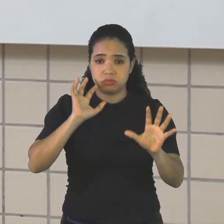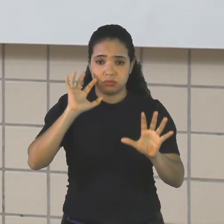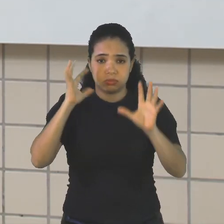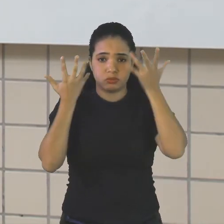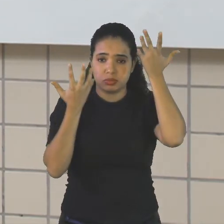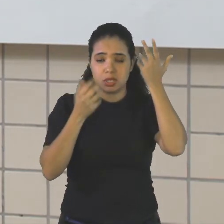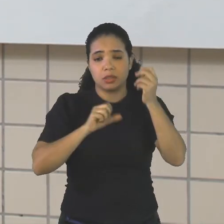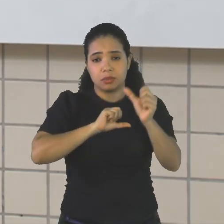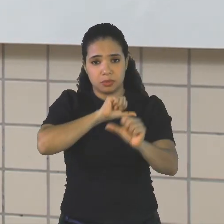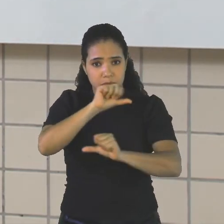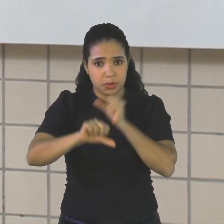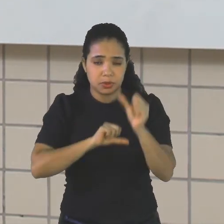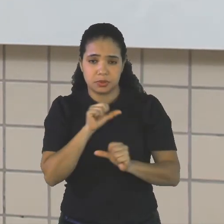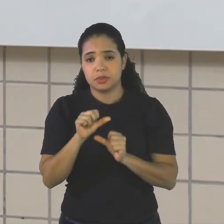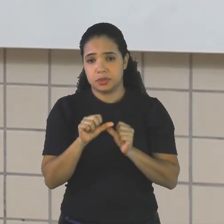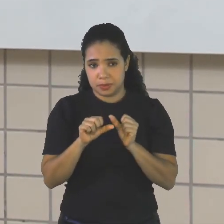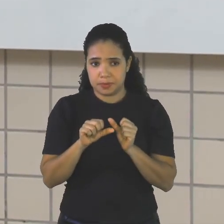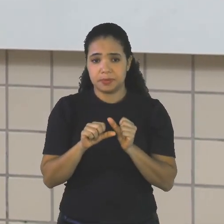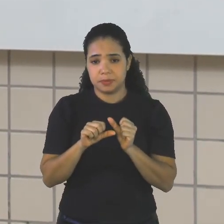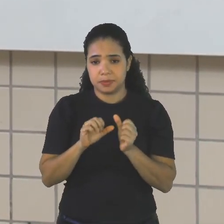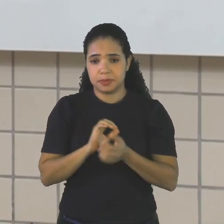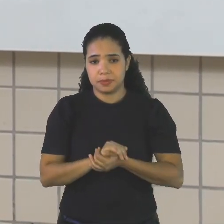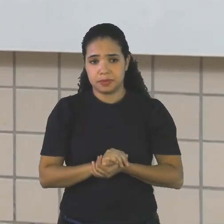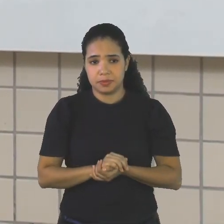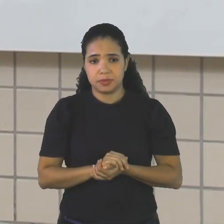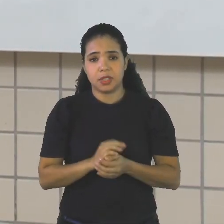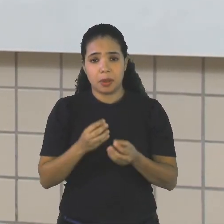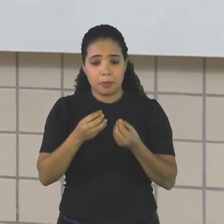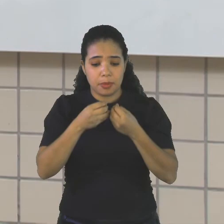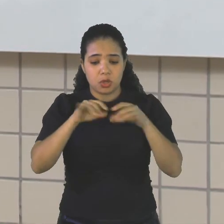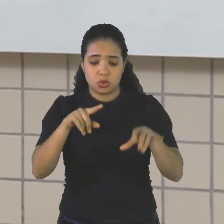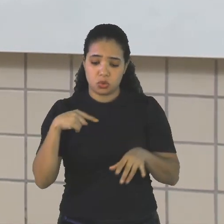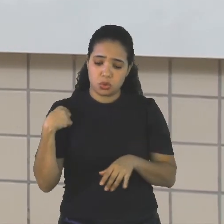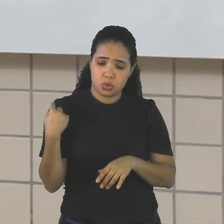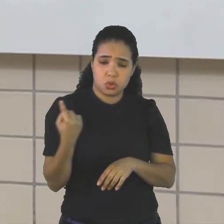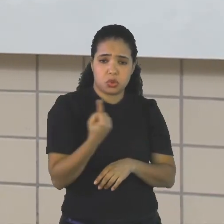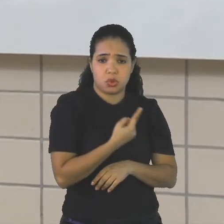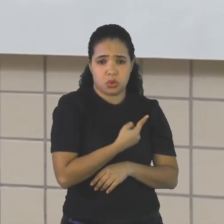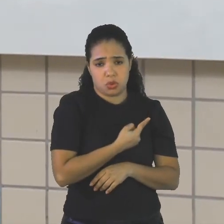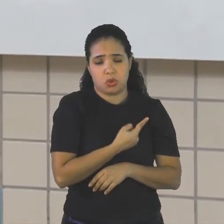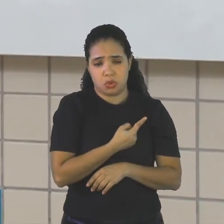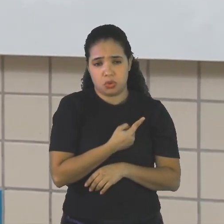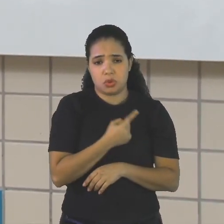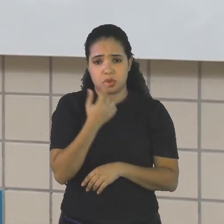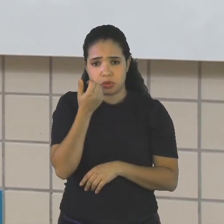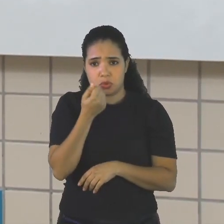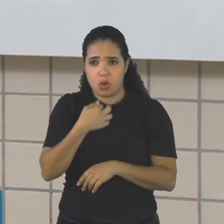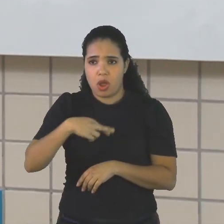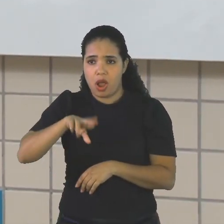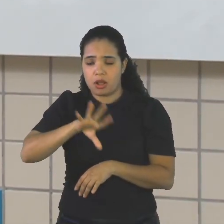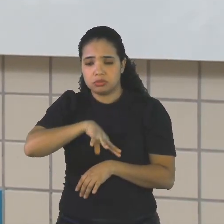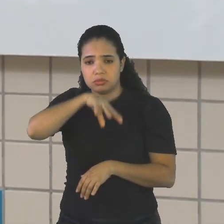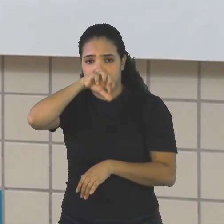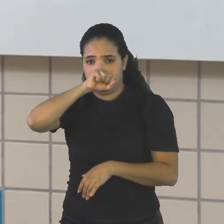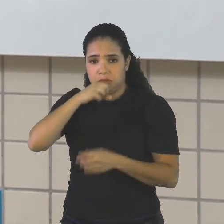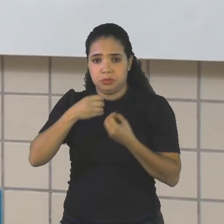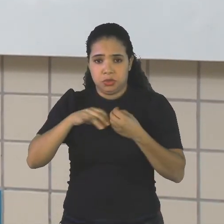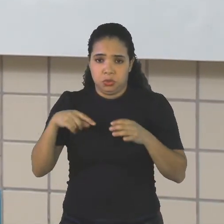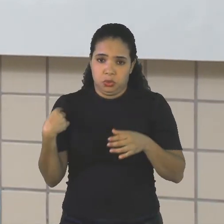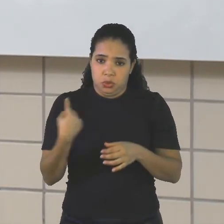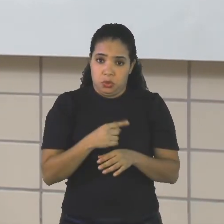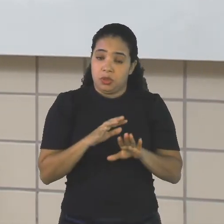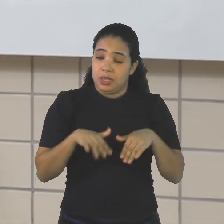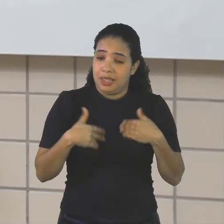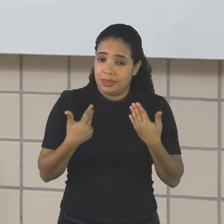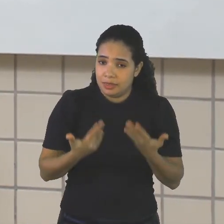está alterando ali, ó, a nós mesmos, né? A nossa forma de respirar, na verdade, certo? Então, é